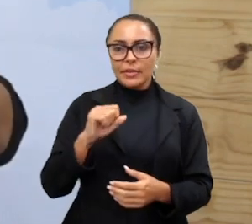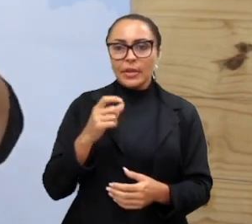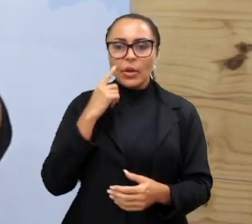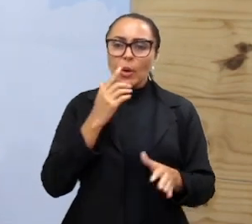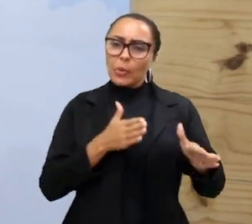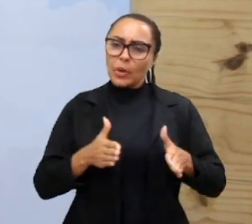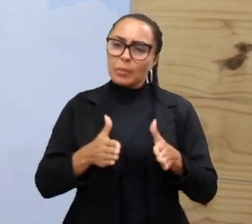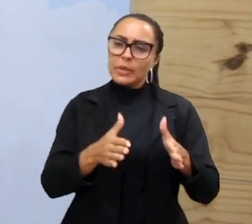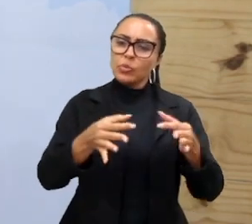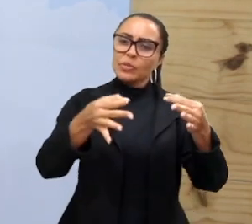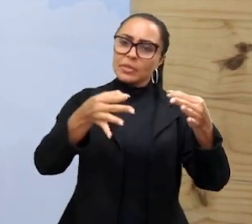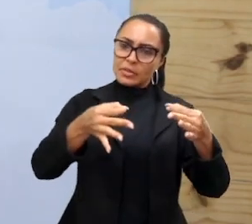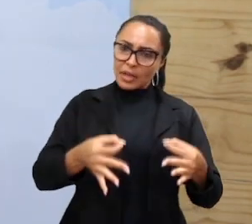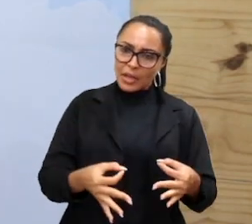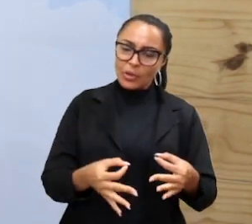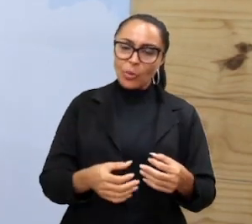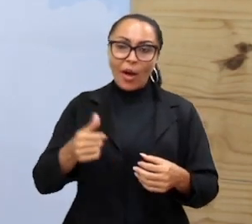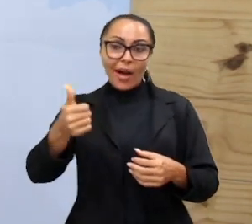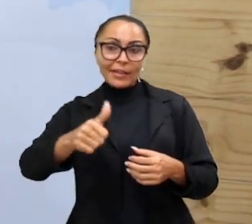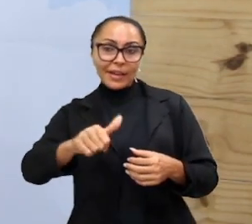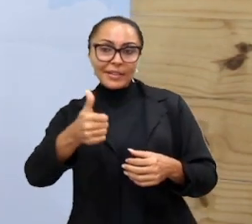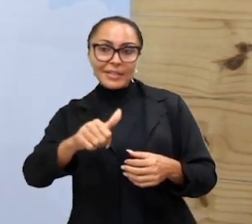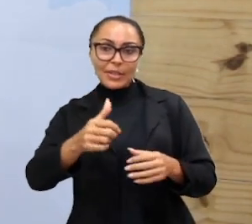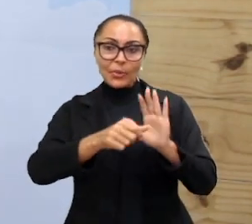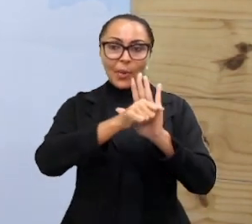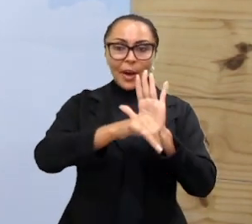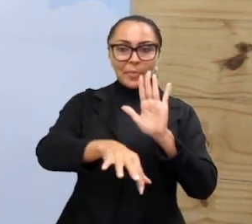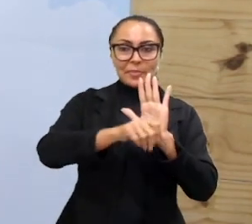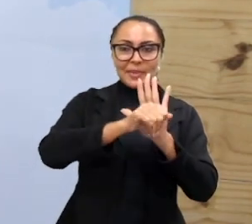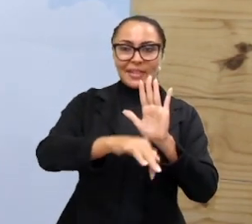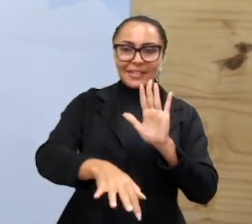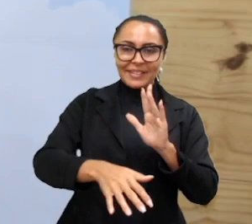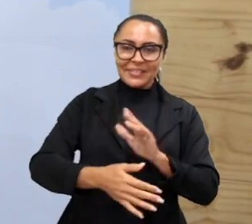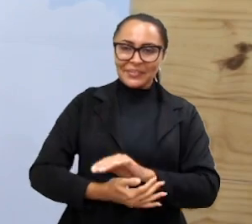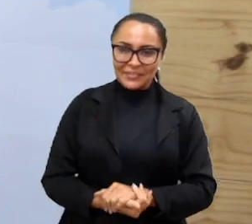com os próprios pés, analisando a mídia, produzindo